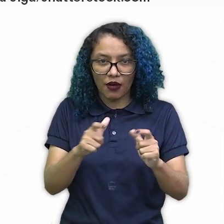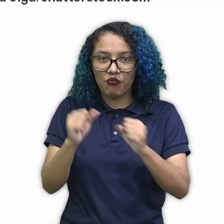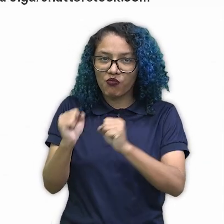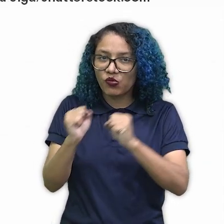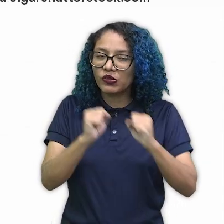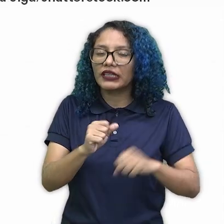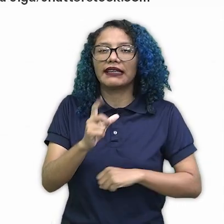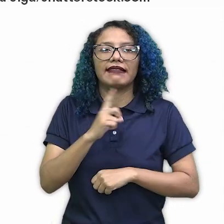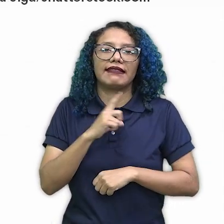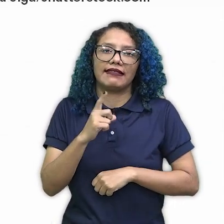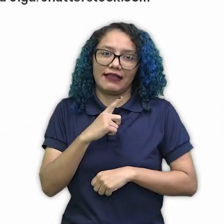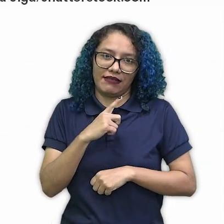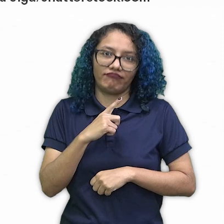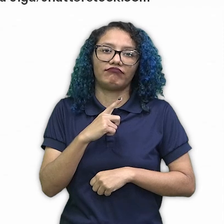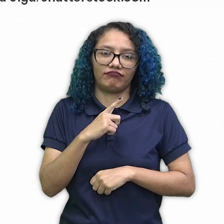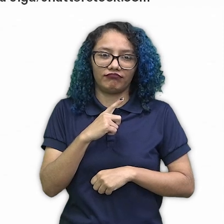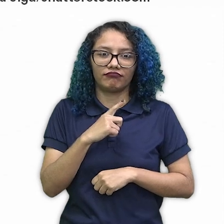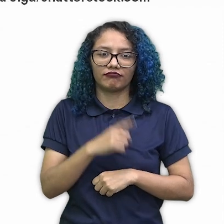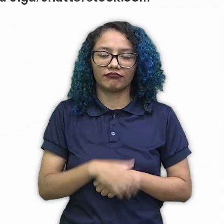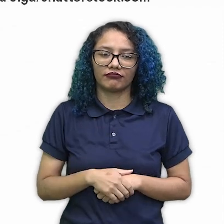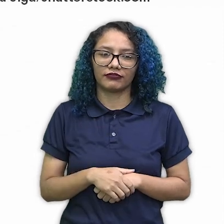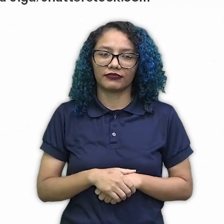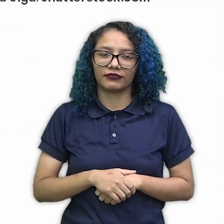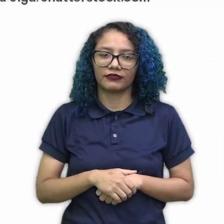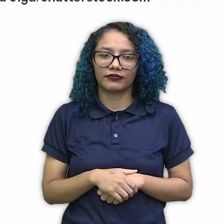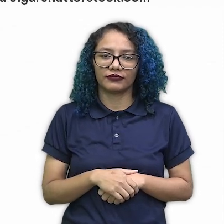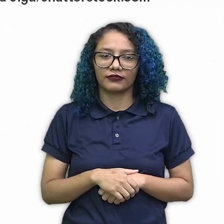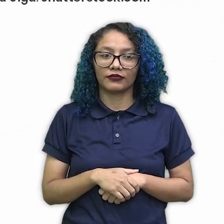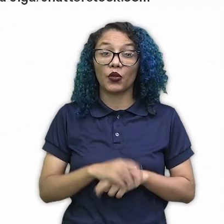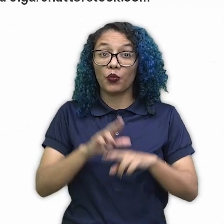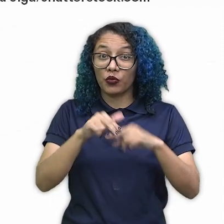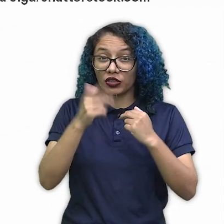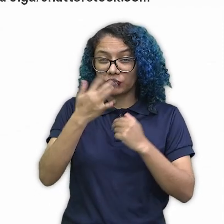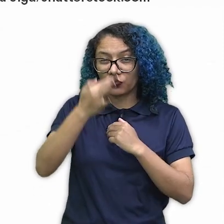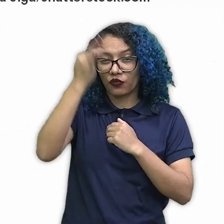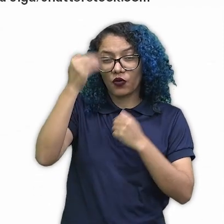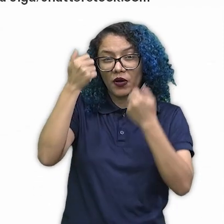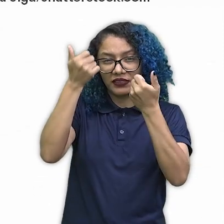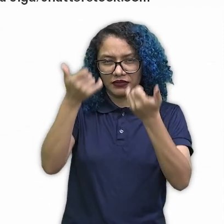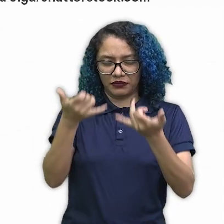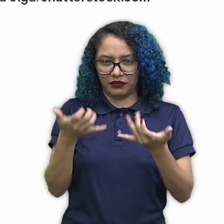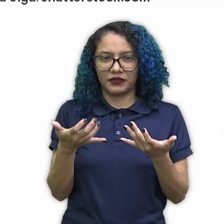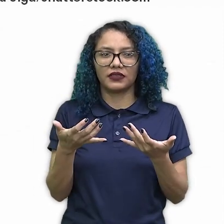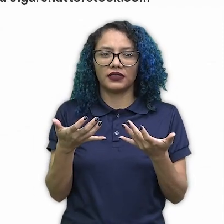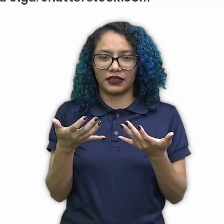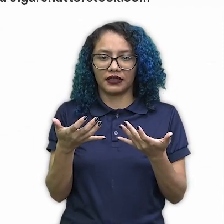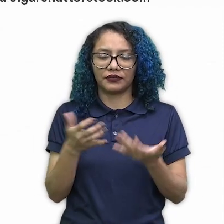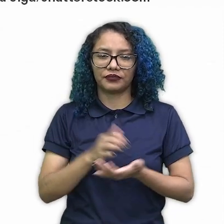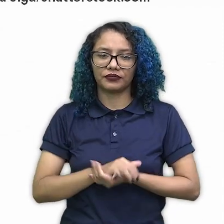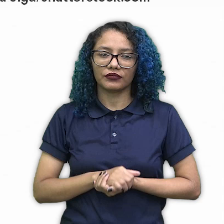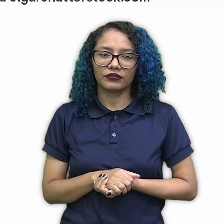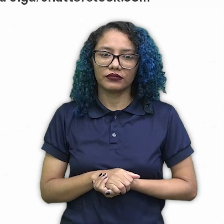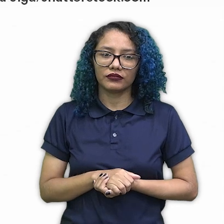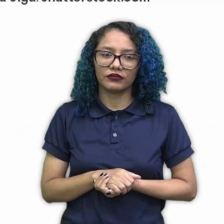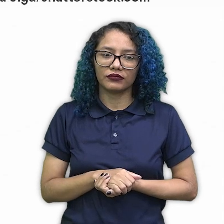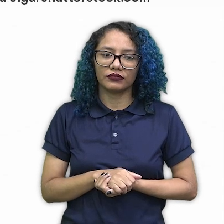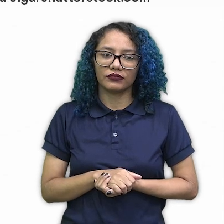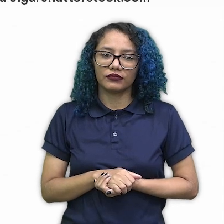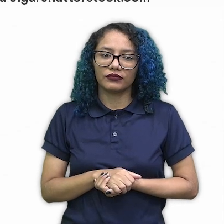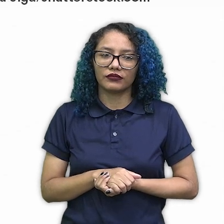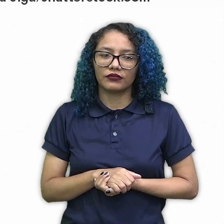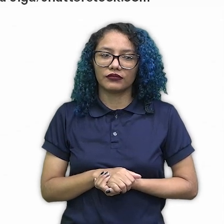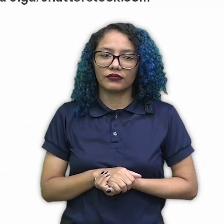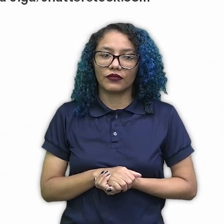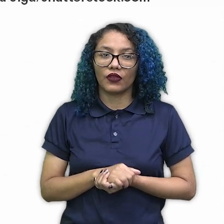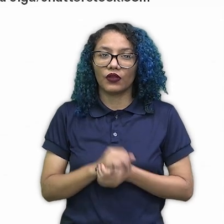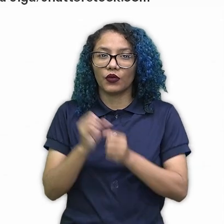essa ideia e tem essa concepção de poder. É aí que Foucault fala, ele se apresenta como uma imensa o